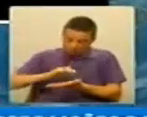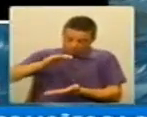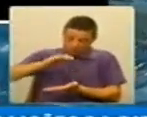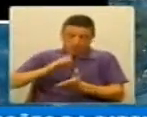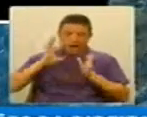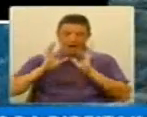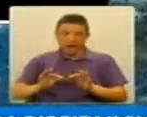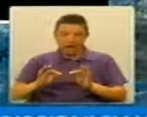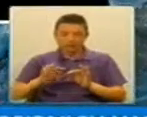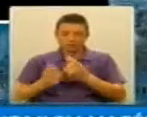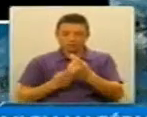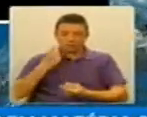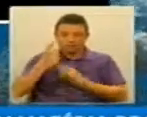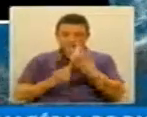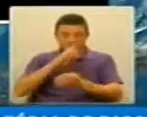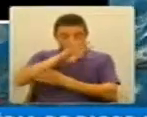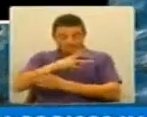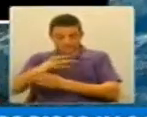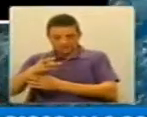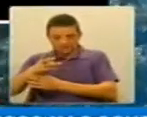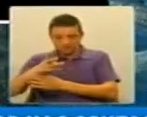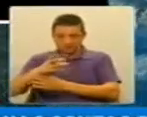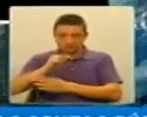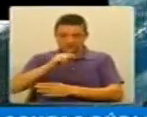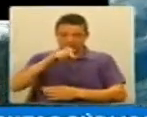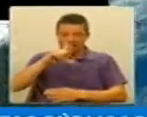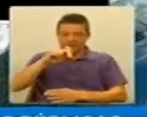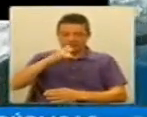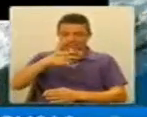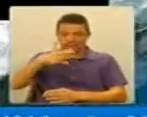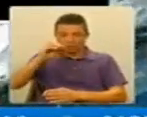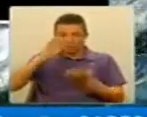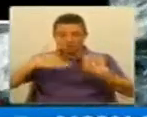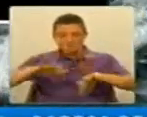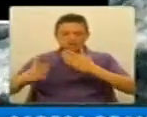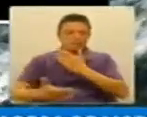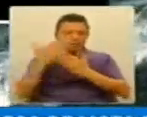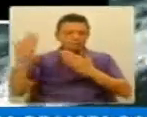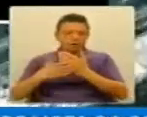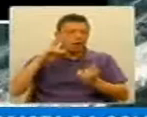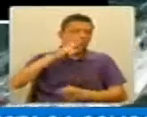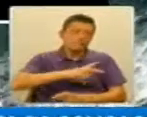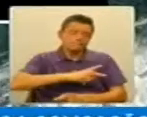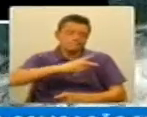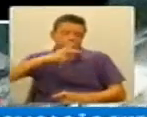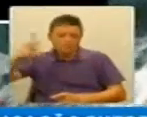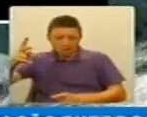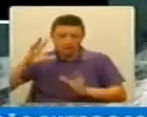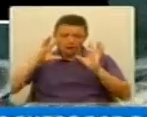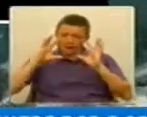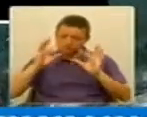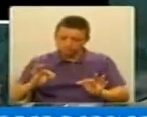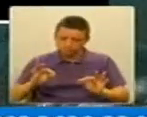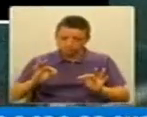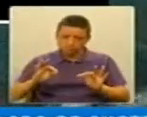que atravessa o plano galáctico. Uma viagem que demora aproximadamente, ou melhor, um plano, aliás, que